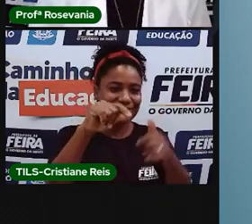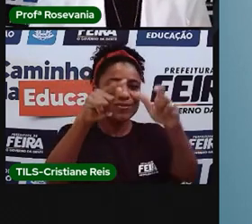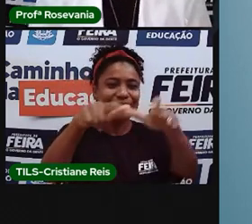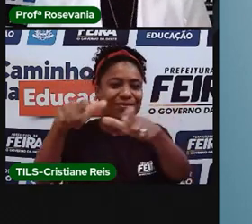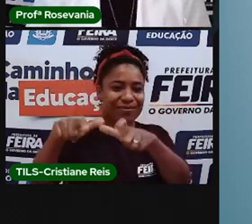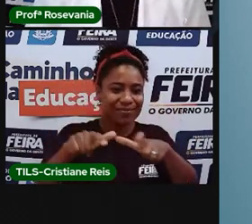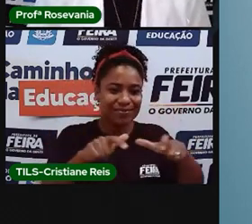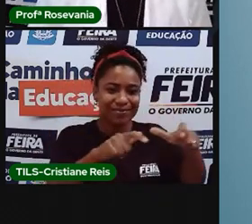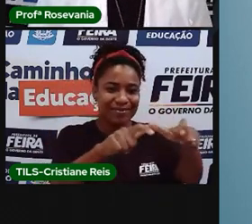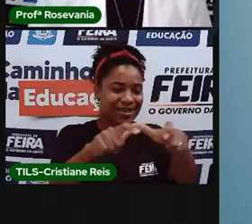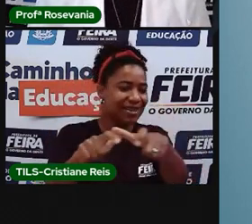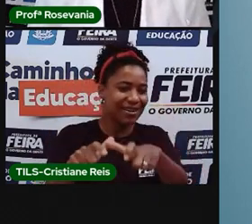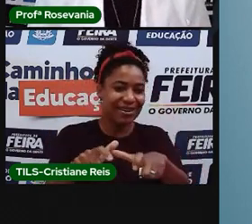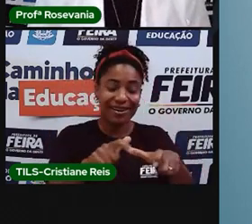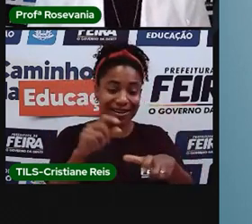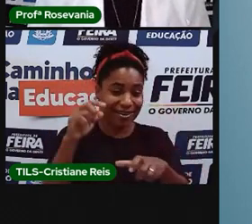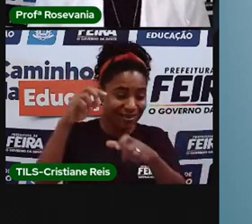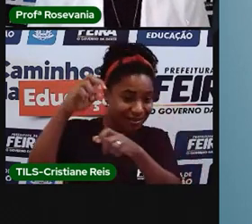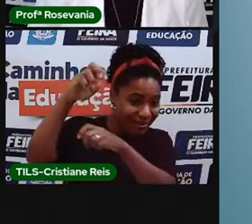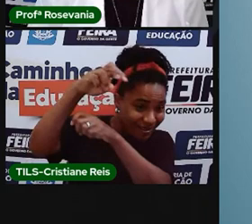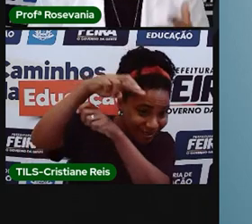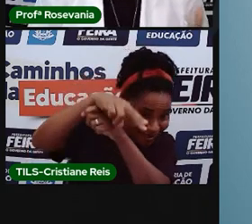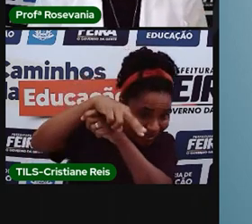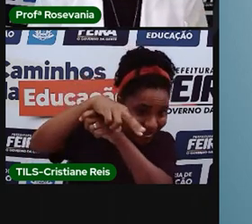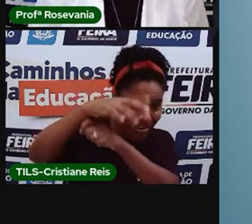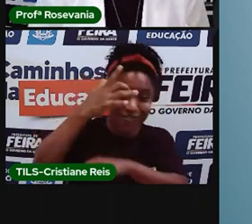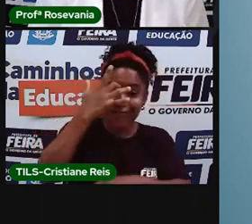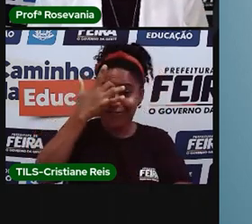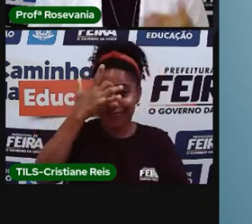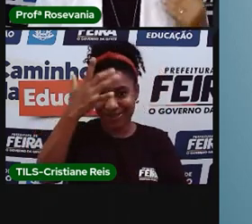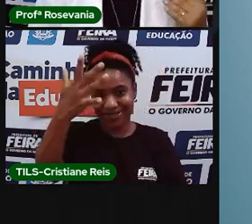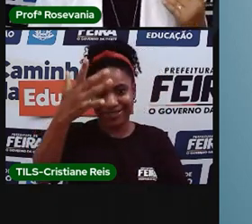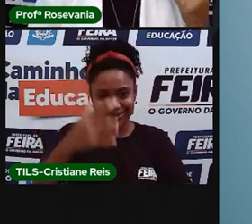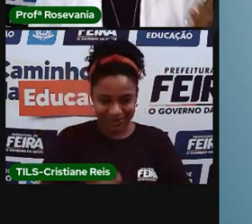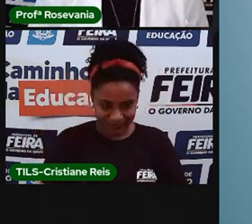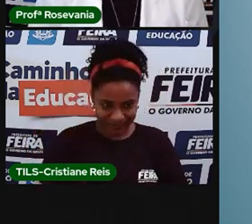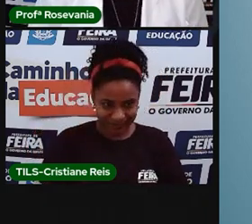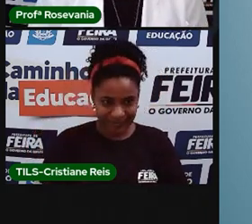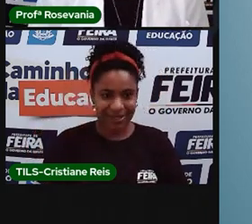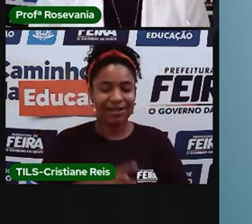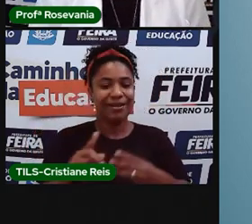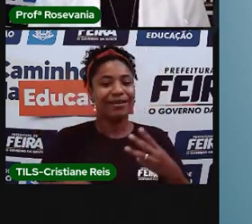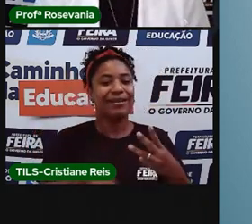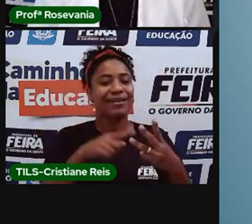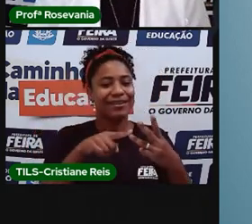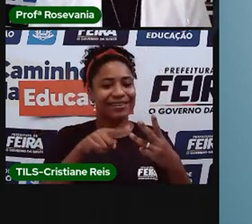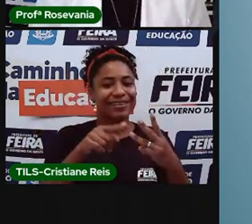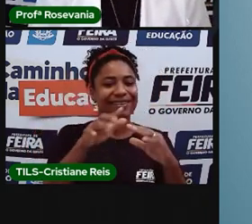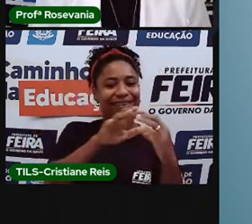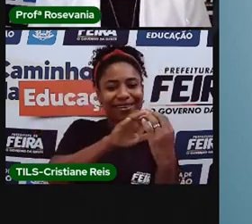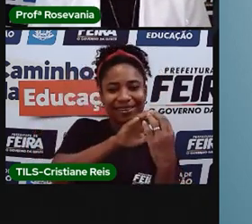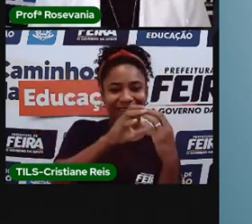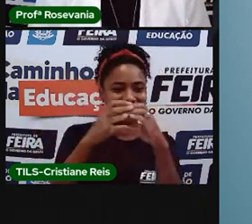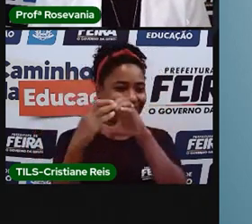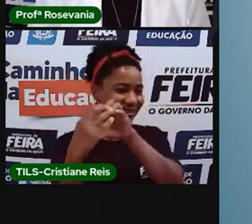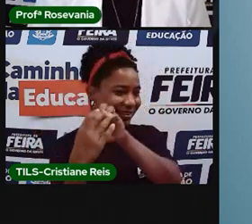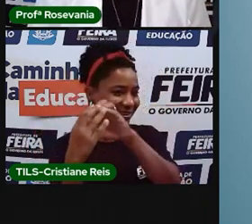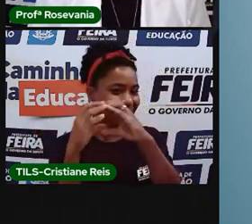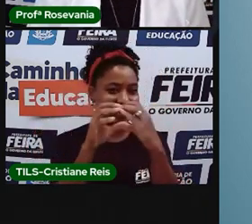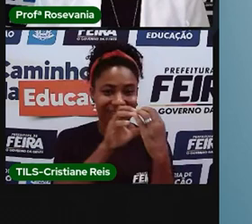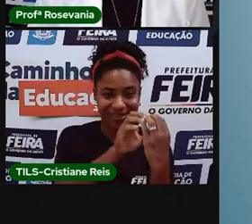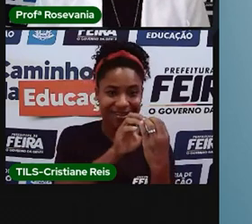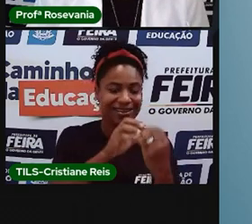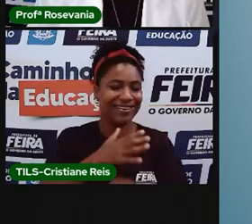E por fim, né, as maquetes que vocês, além das maquetes, né, que vocês adoram, nós temos também